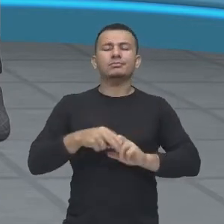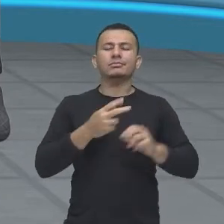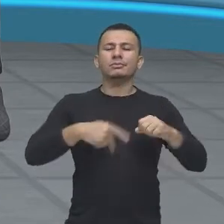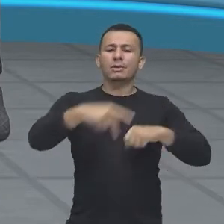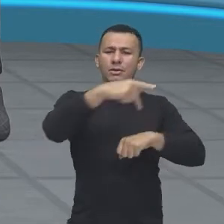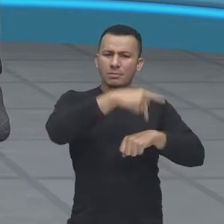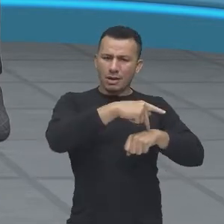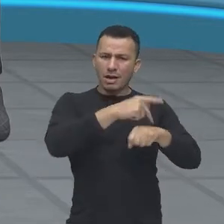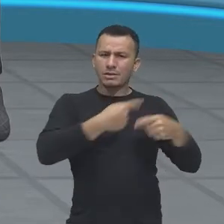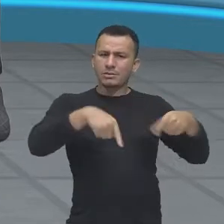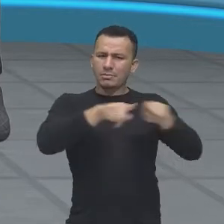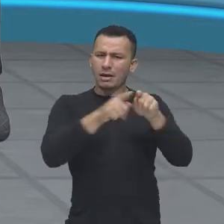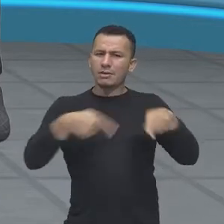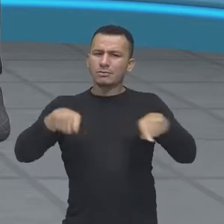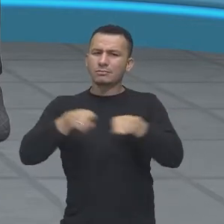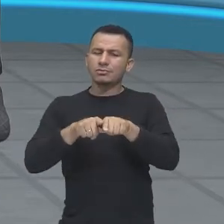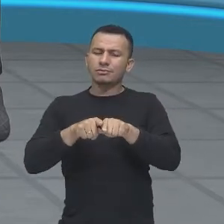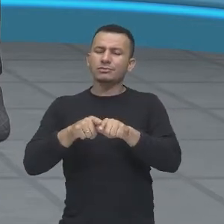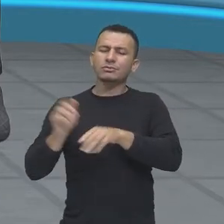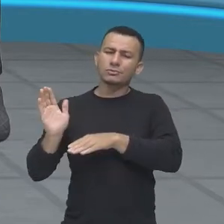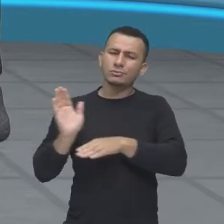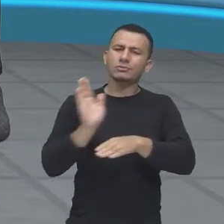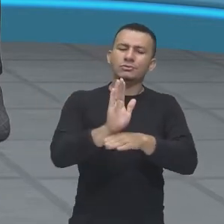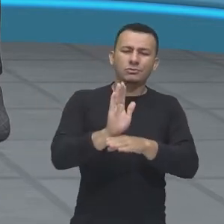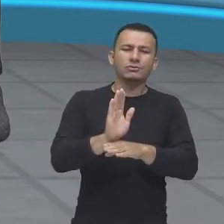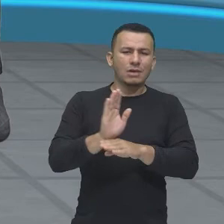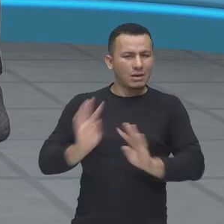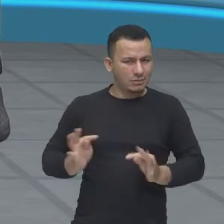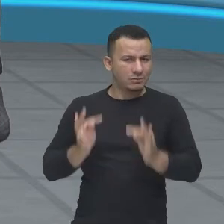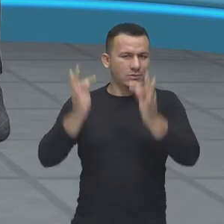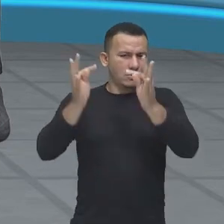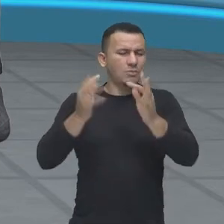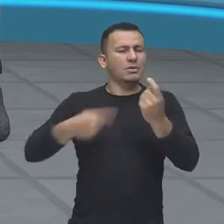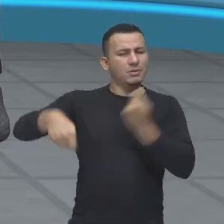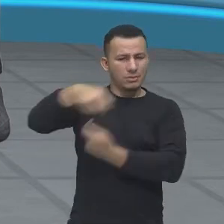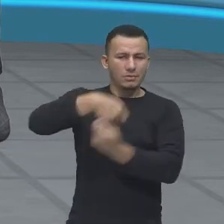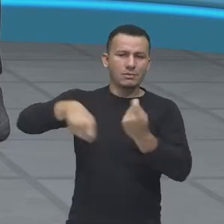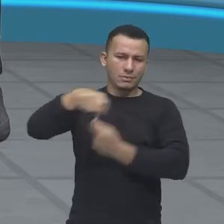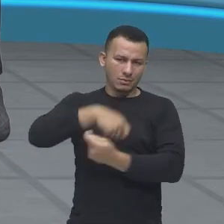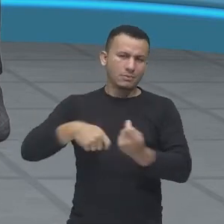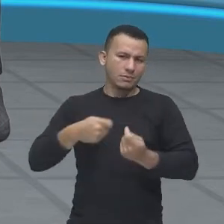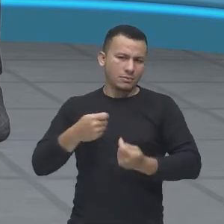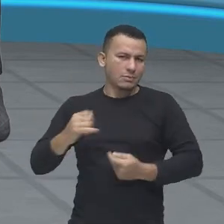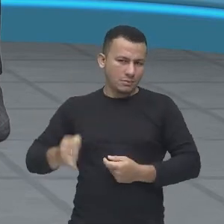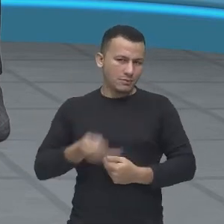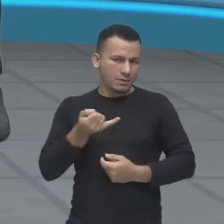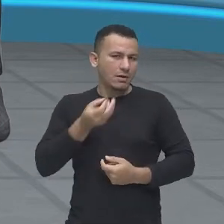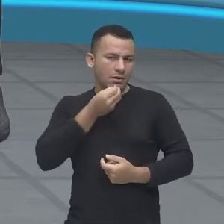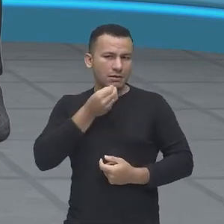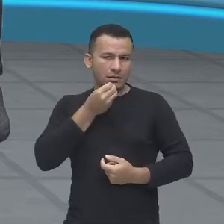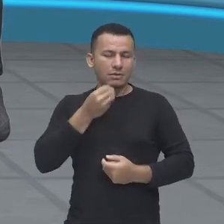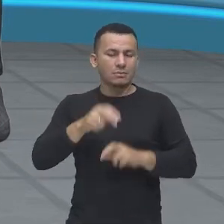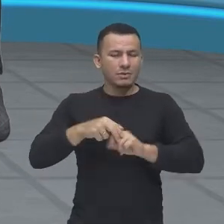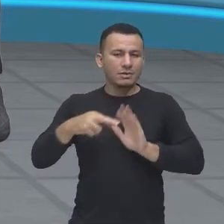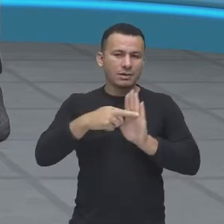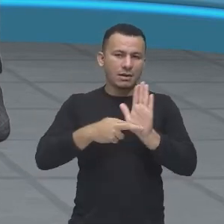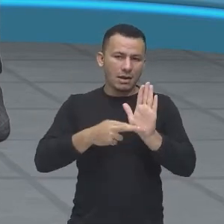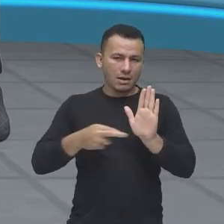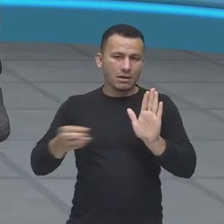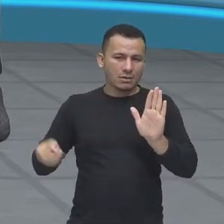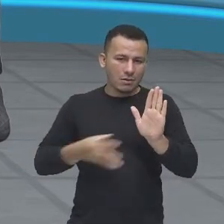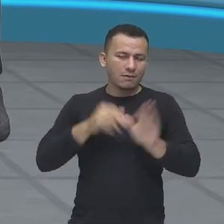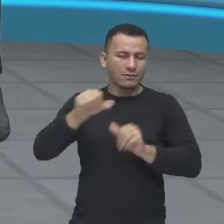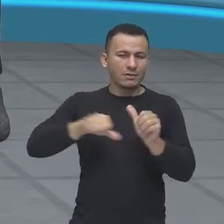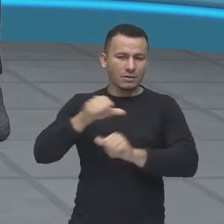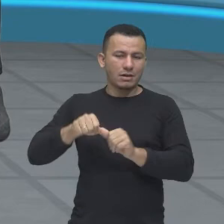países se beneficiassem mais da modernidade da economia, né? Das novas regras aí do comércio internacional. Então, esses